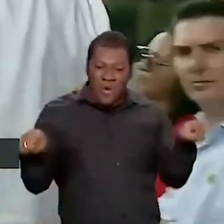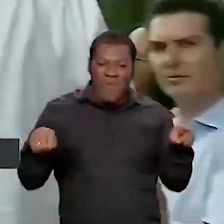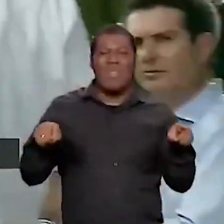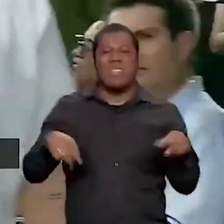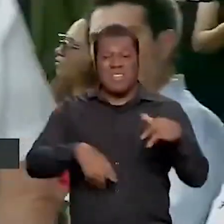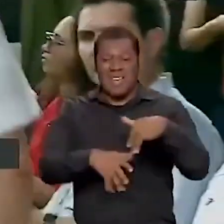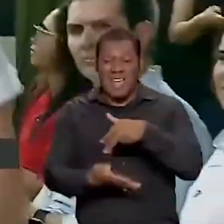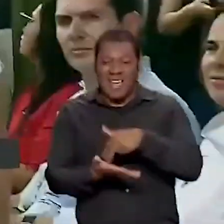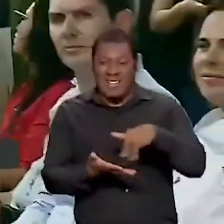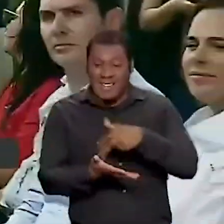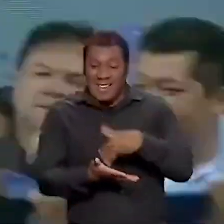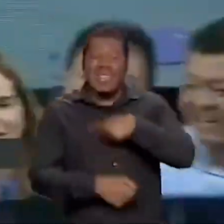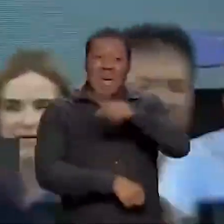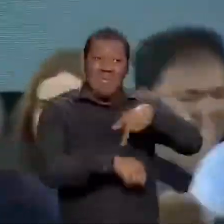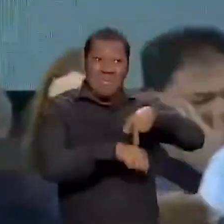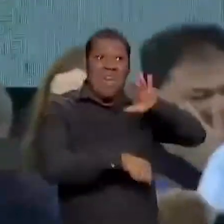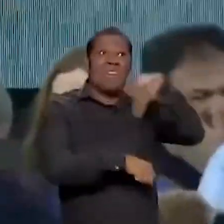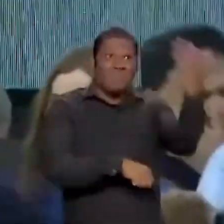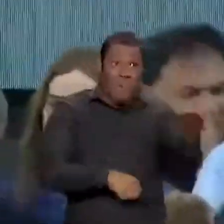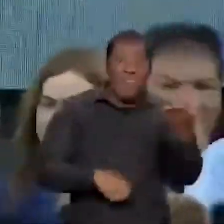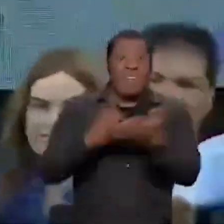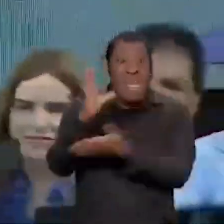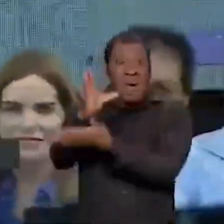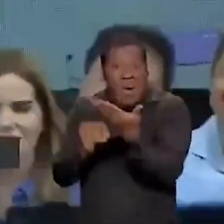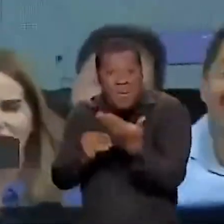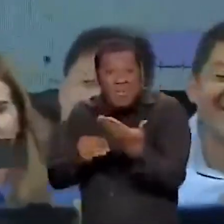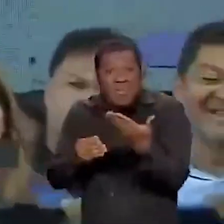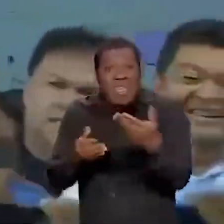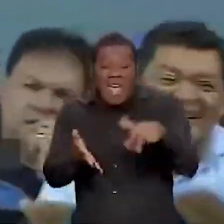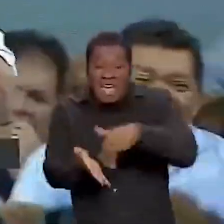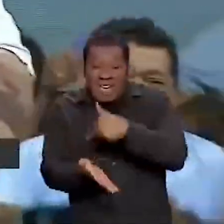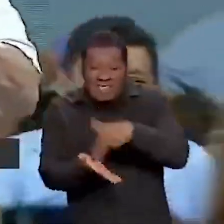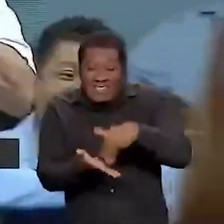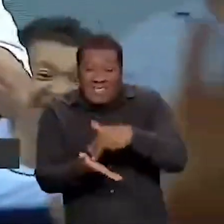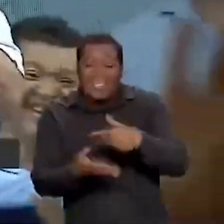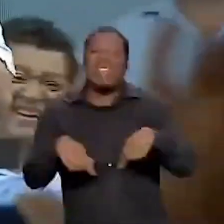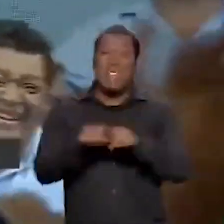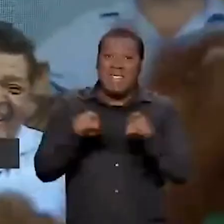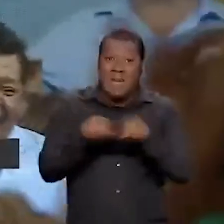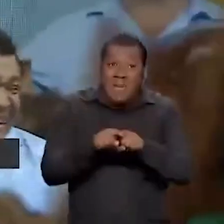carimbó. Eles vão ter que aprender a comer açaí.